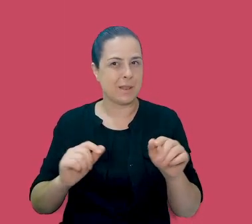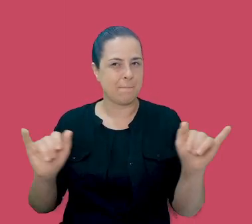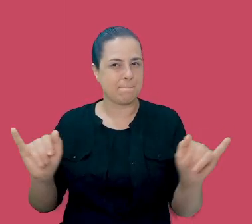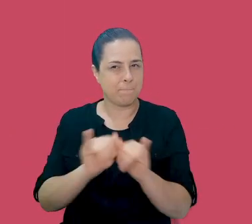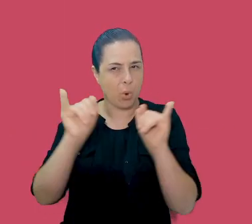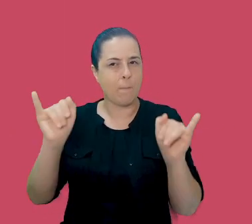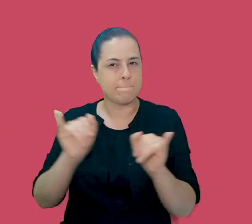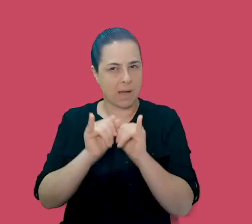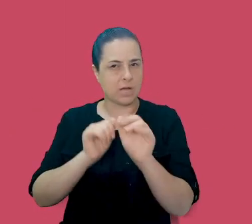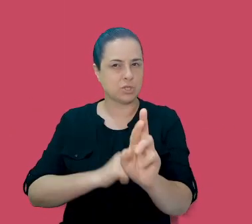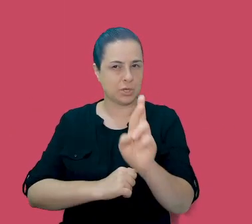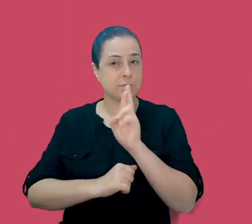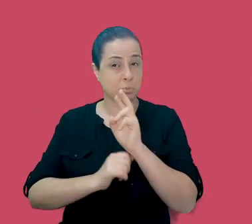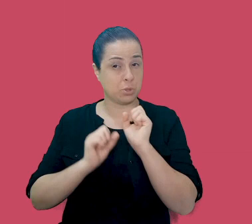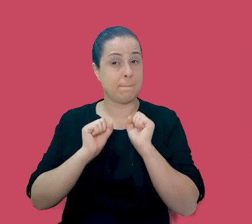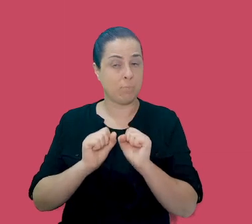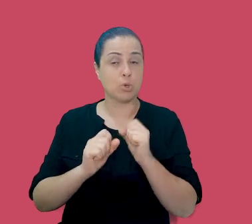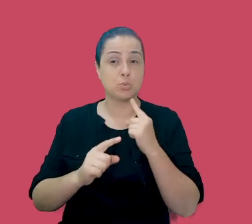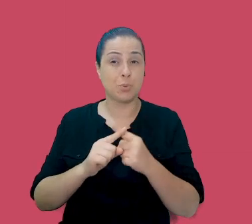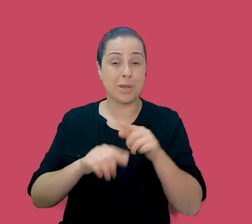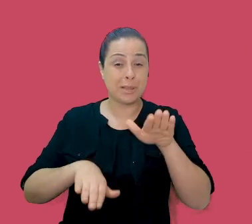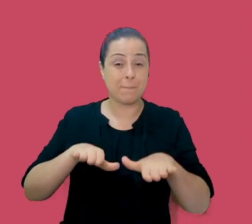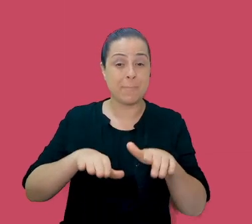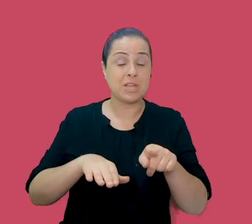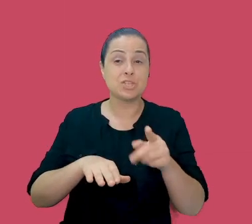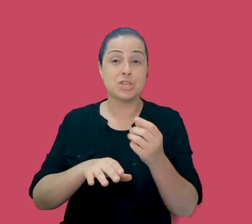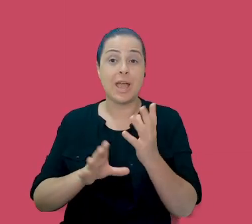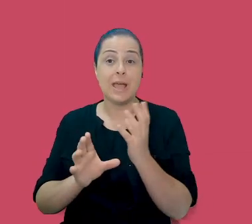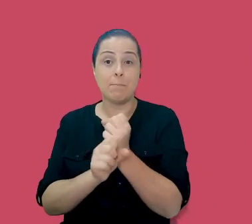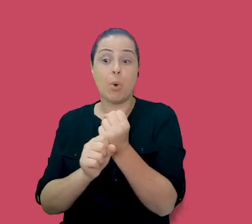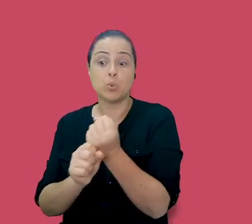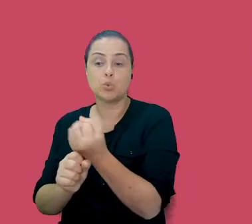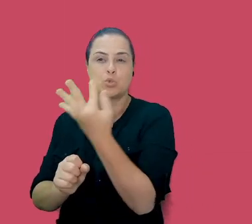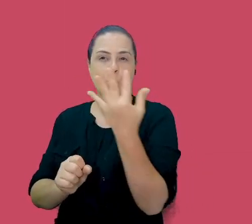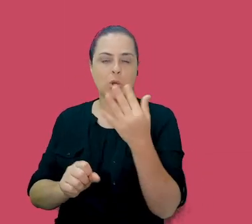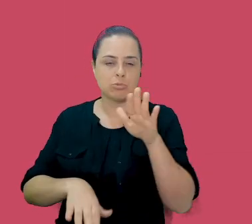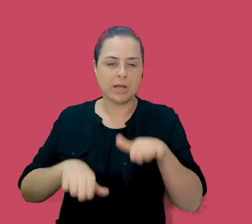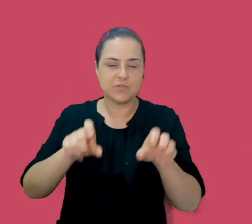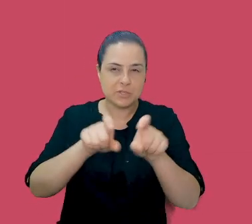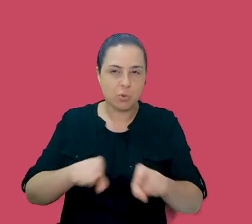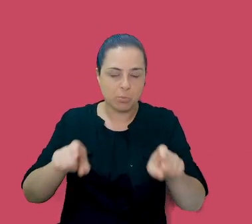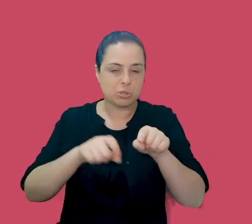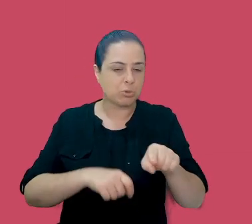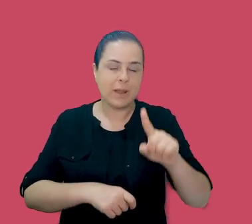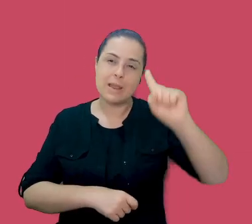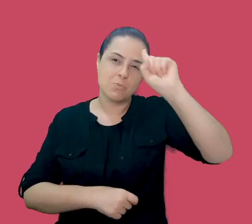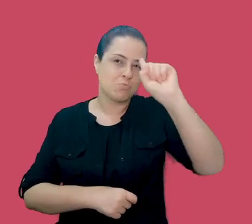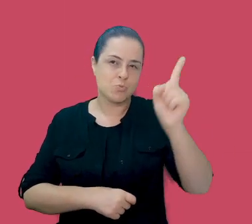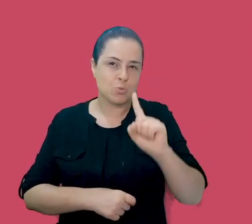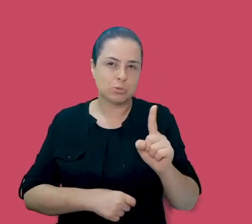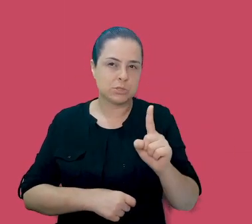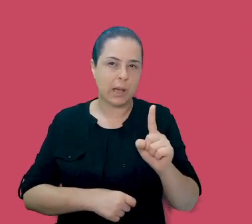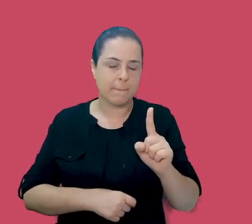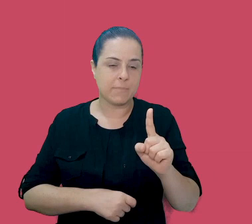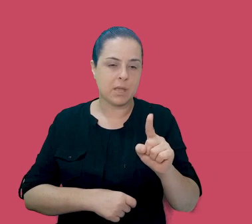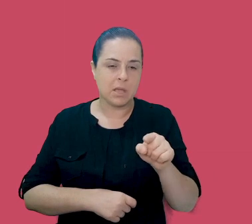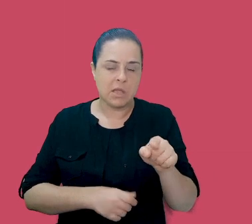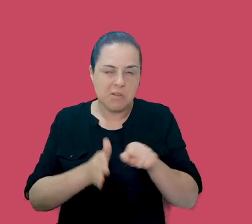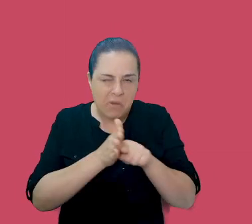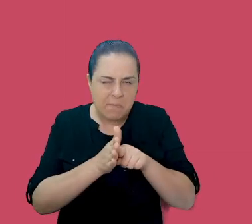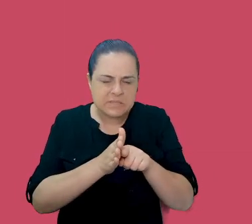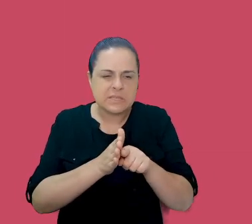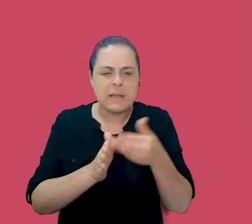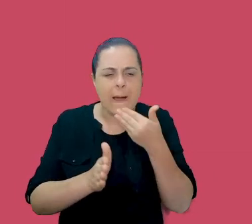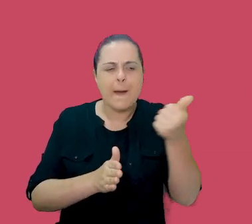de pontos que, quando ele não sabe, não tem uma resposta muito provável, ele vai pegar a melhor que apareceu